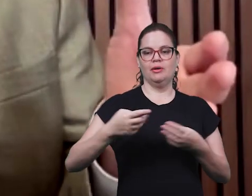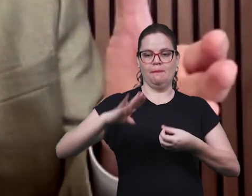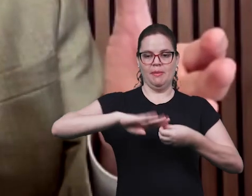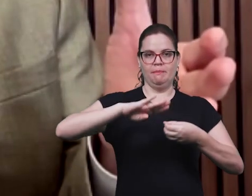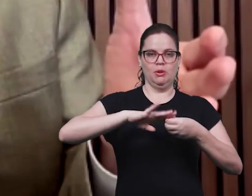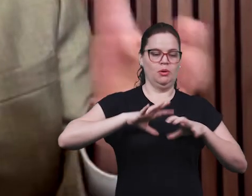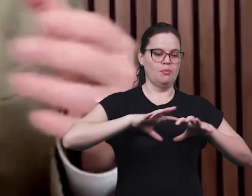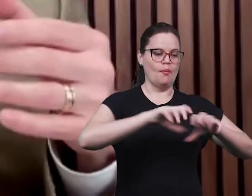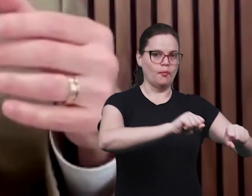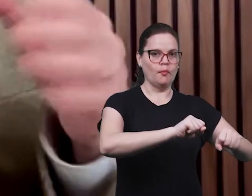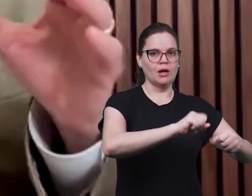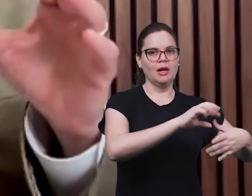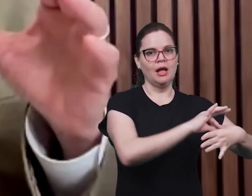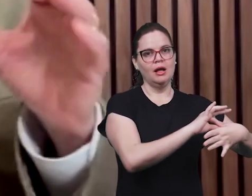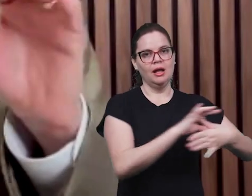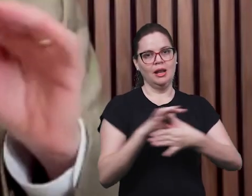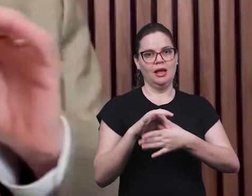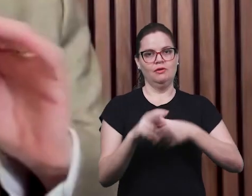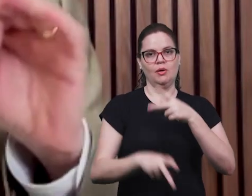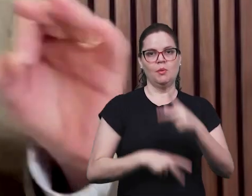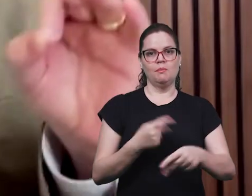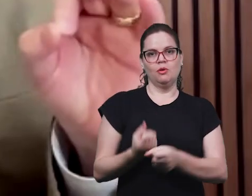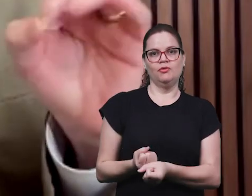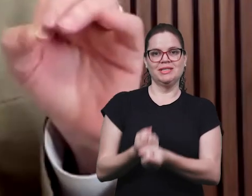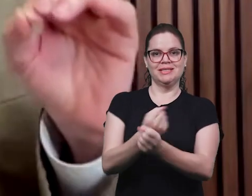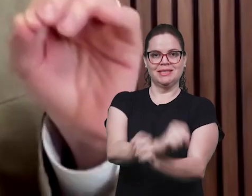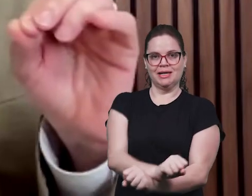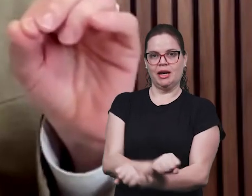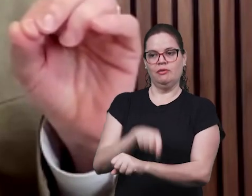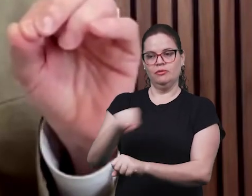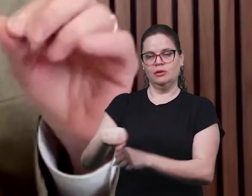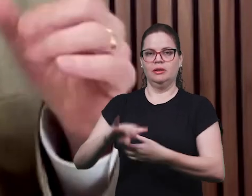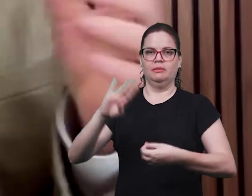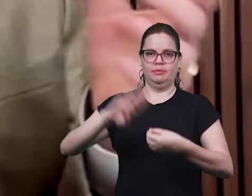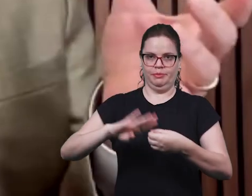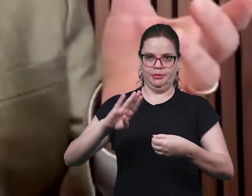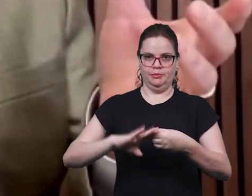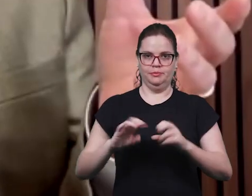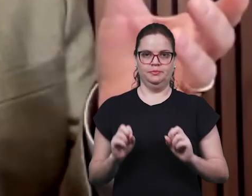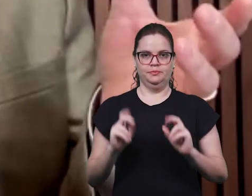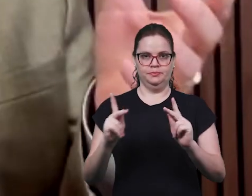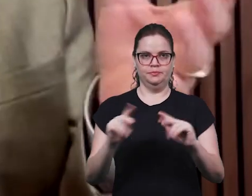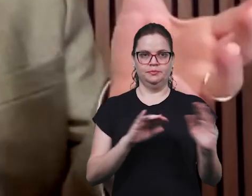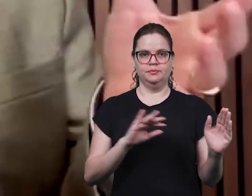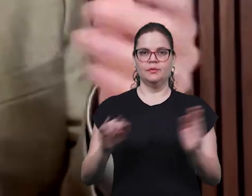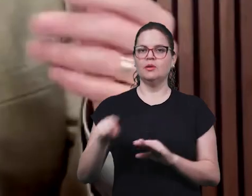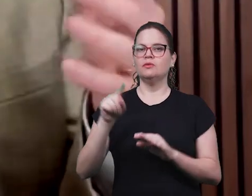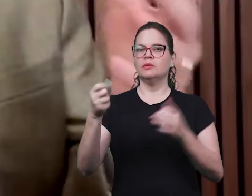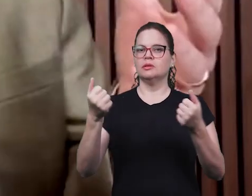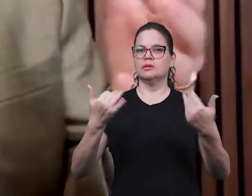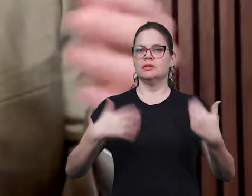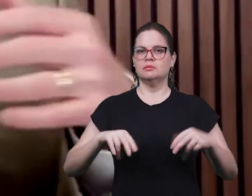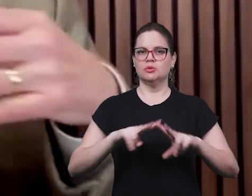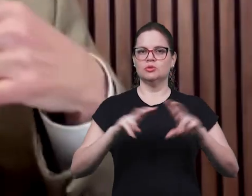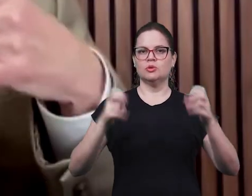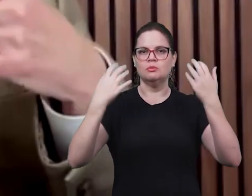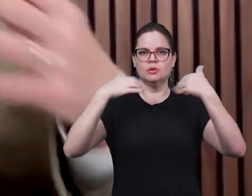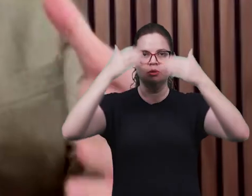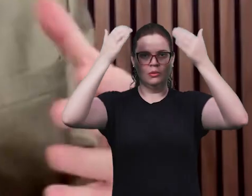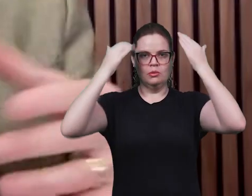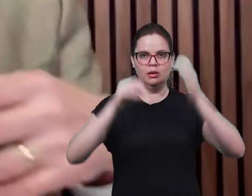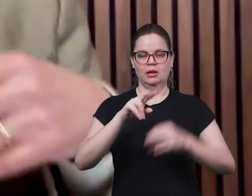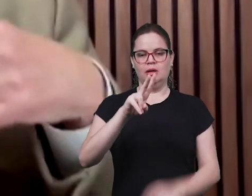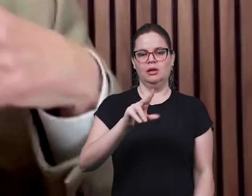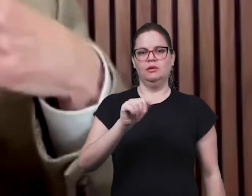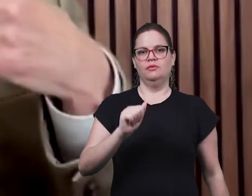nós conhecemos bem na descrição do cativeiro babilônico. Você citou, né, o rei vassalo, aquele que tinha